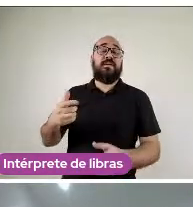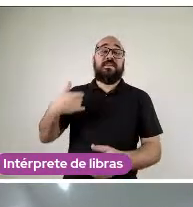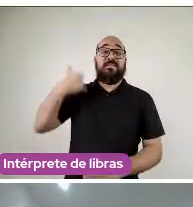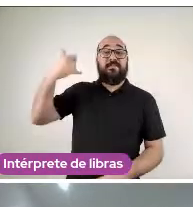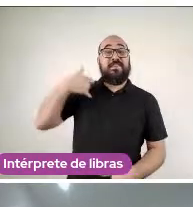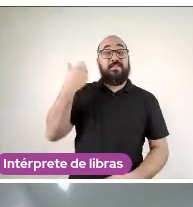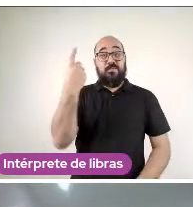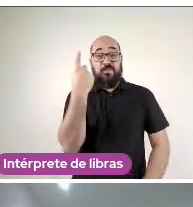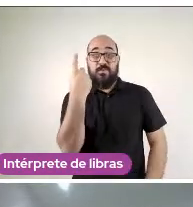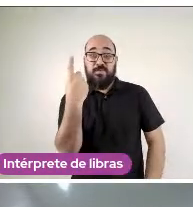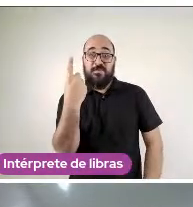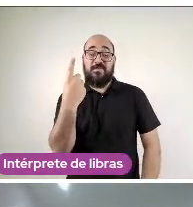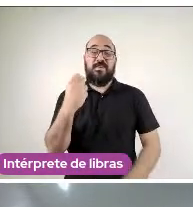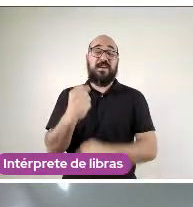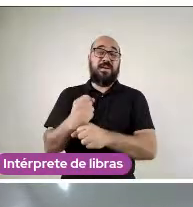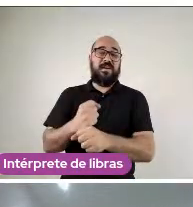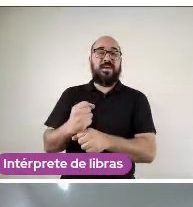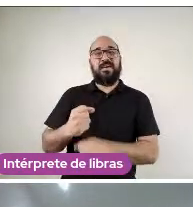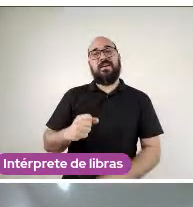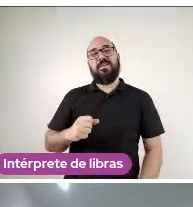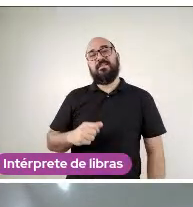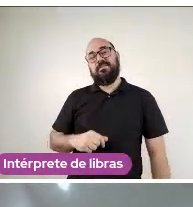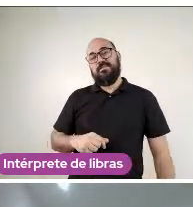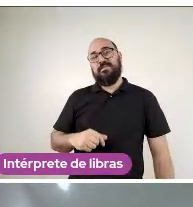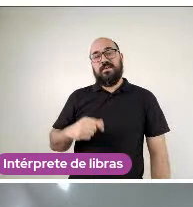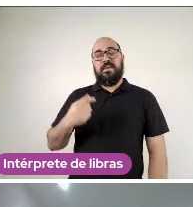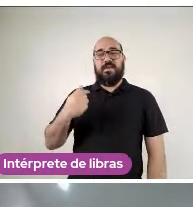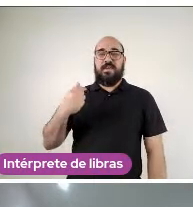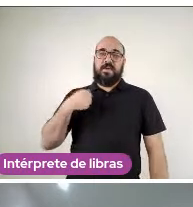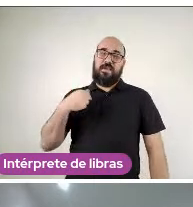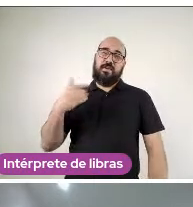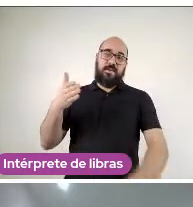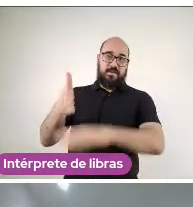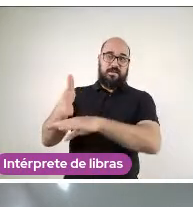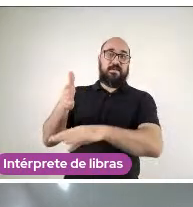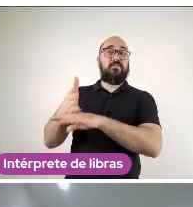assim, todo dia 8, que é o Dia Mundial do Oceano, quando ele foi